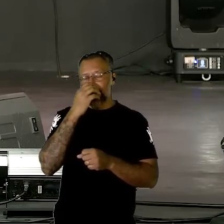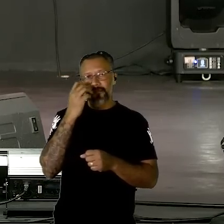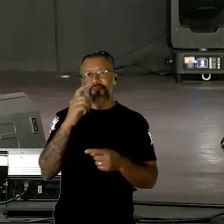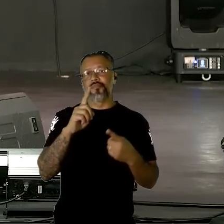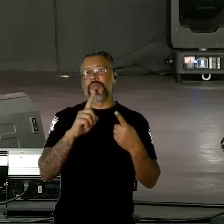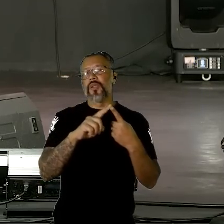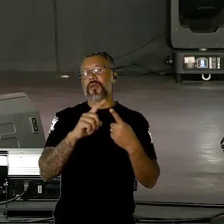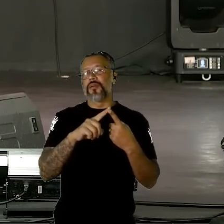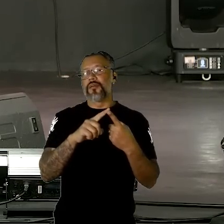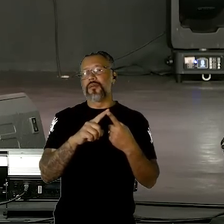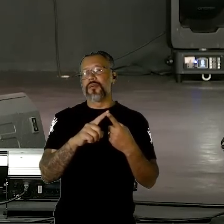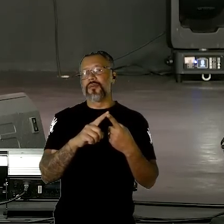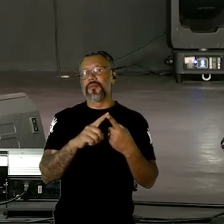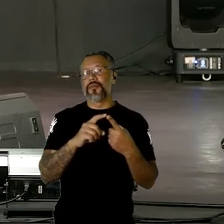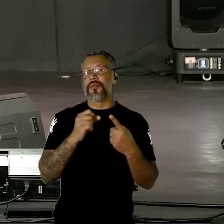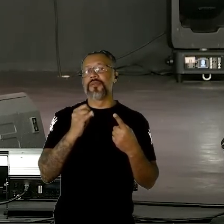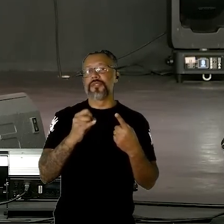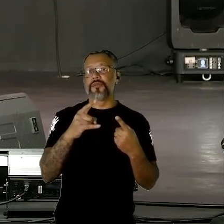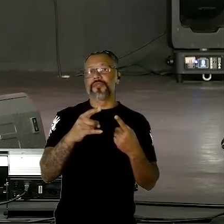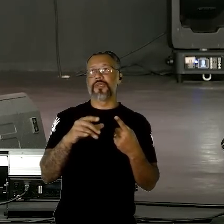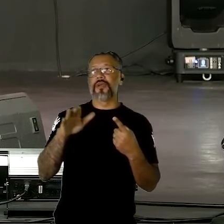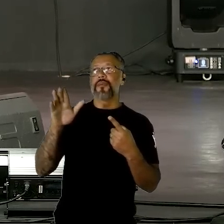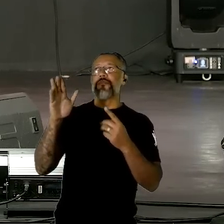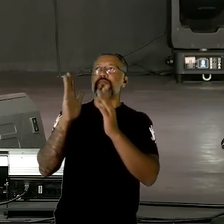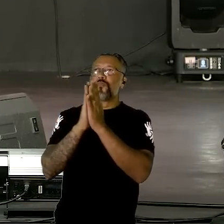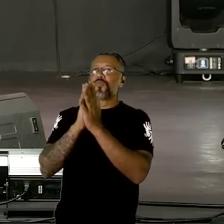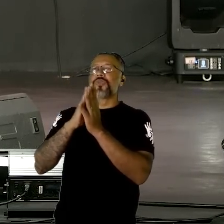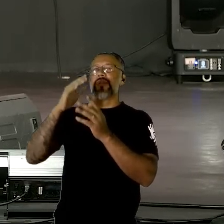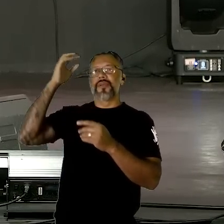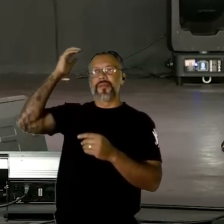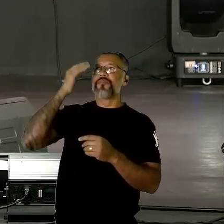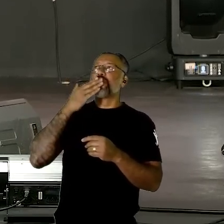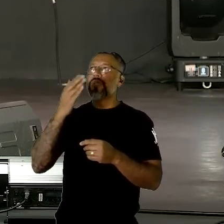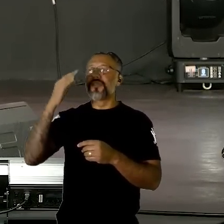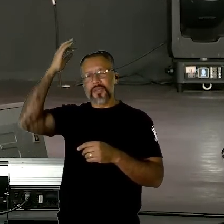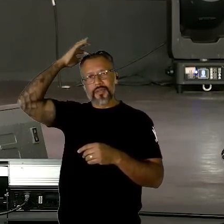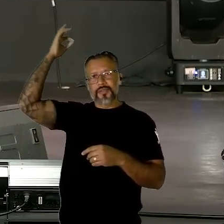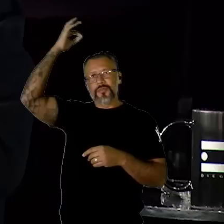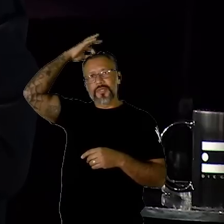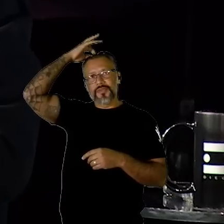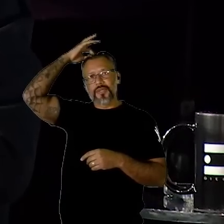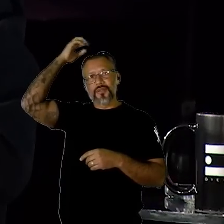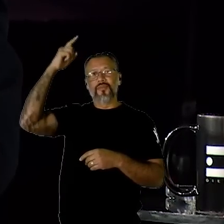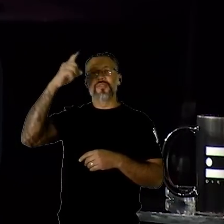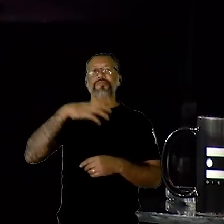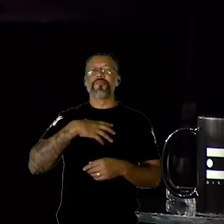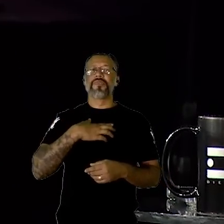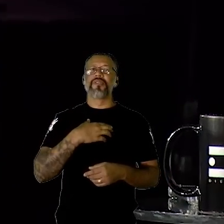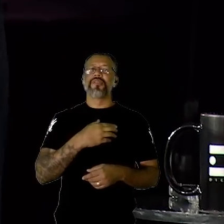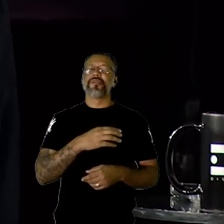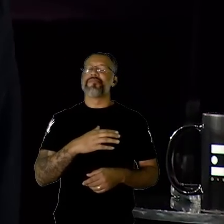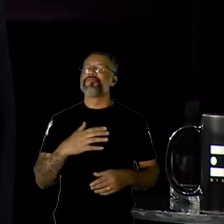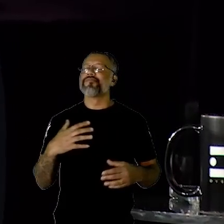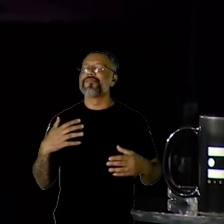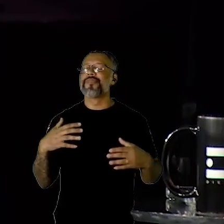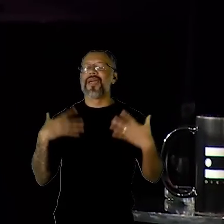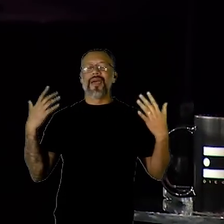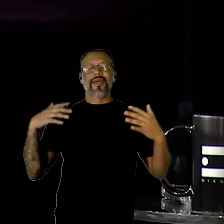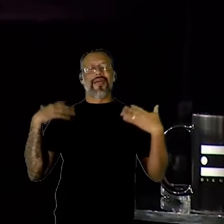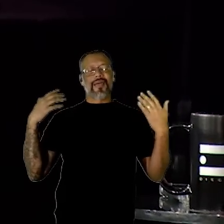santo você vai ver a partir de hoje uma grande alegria entrando no teu coração alegria